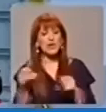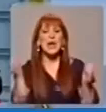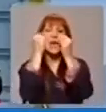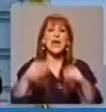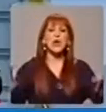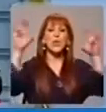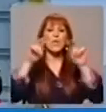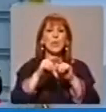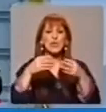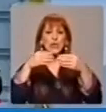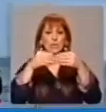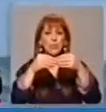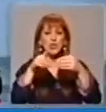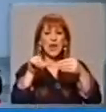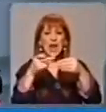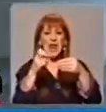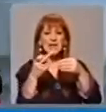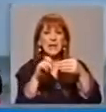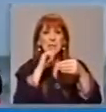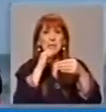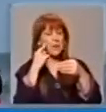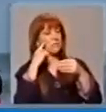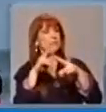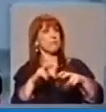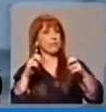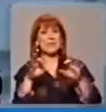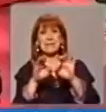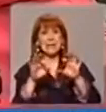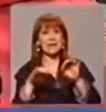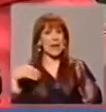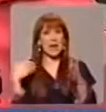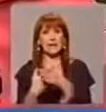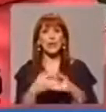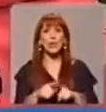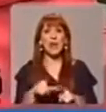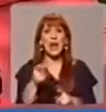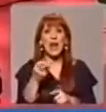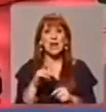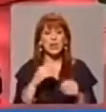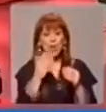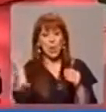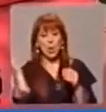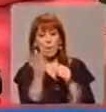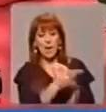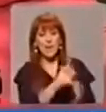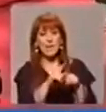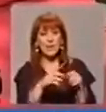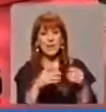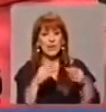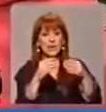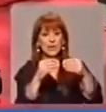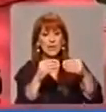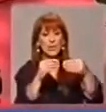uma selagem a laser que ainda ninguém tinha conseguido desta forma. O laser, ao passar, vai fazer com que a pasta atinja uma